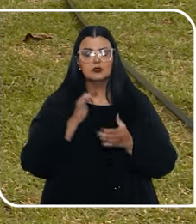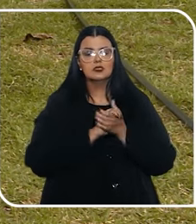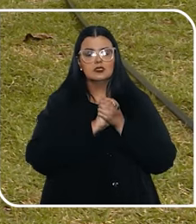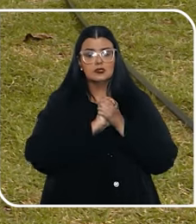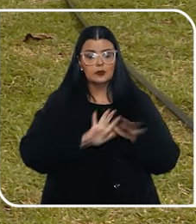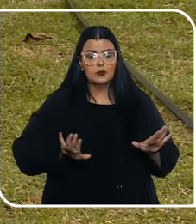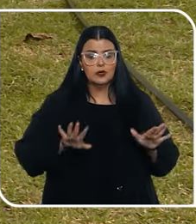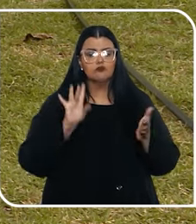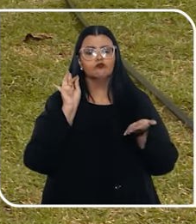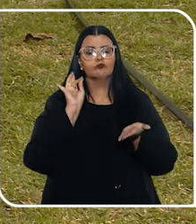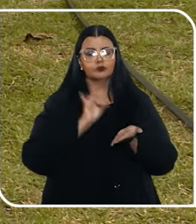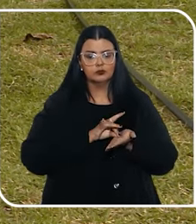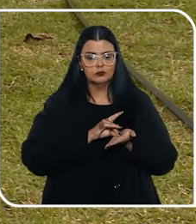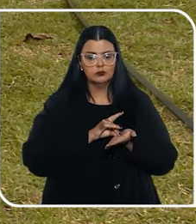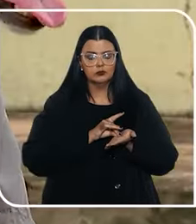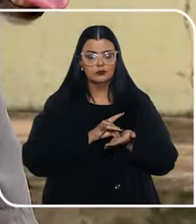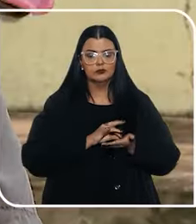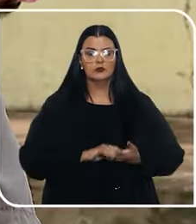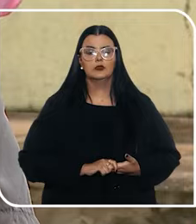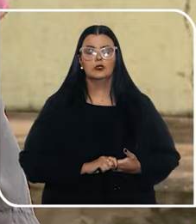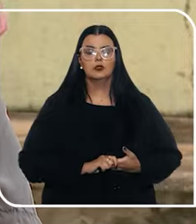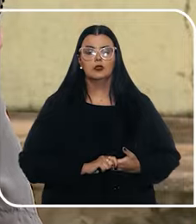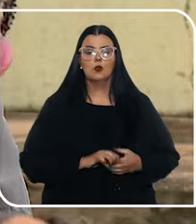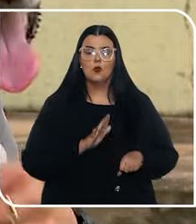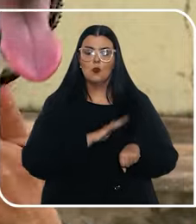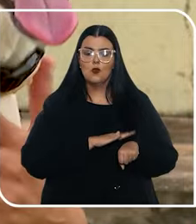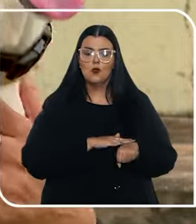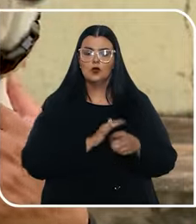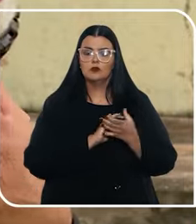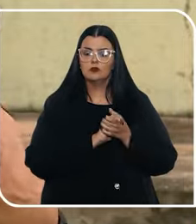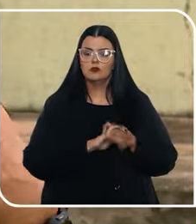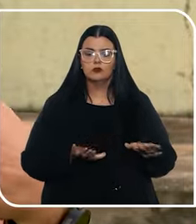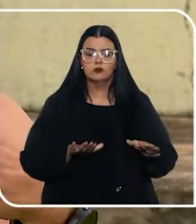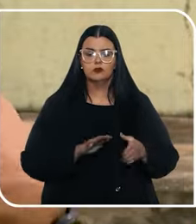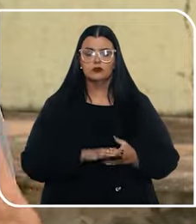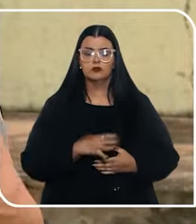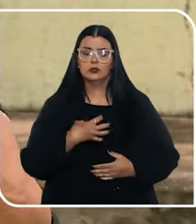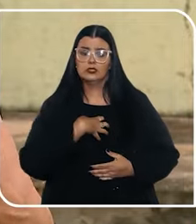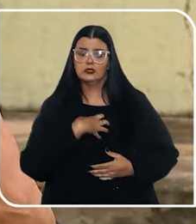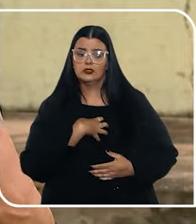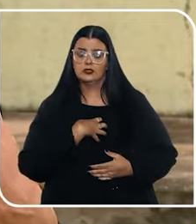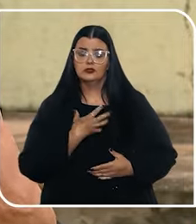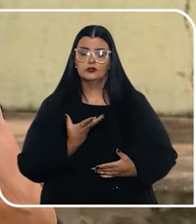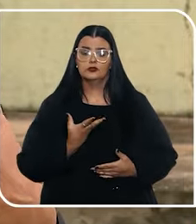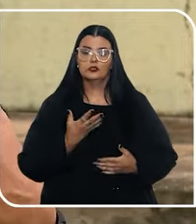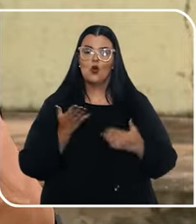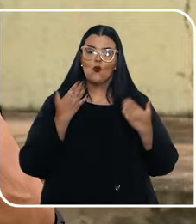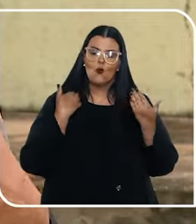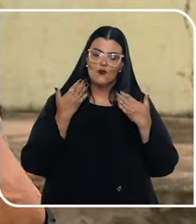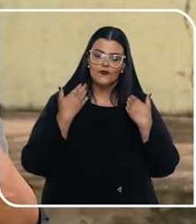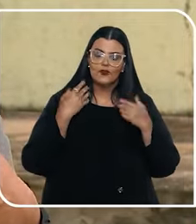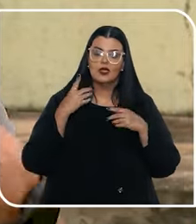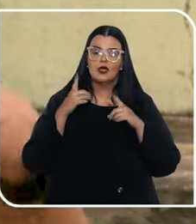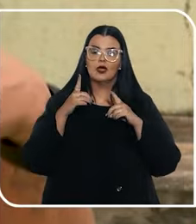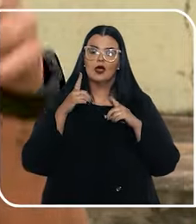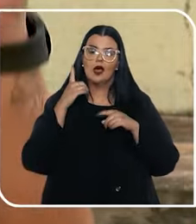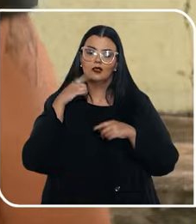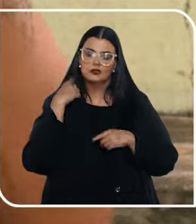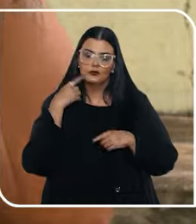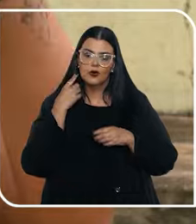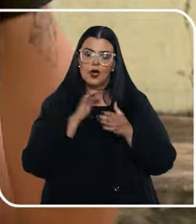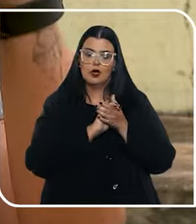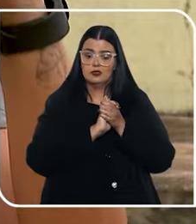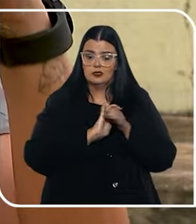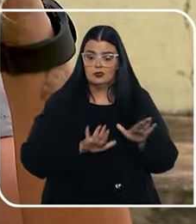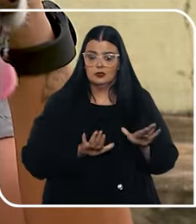uma separação definitiva. Então, quando teve a separação definitiva, o meu primeiro receio, quando eu fui conversar com o advogado que